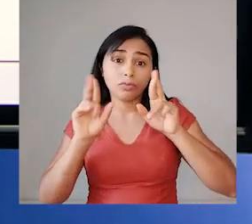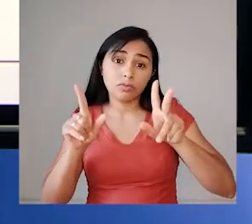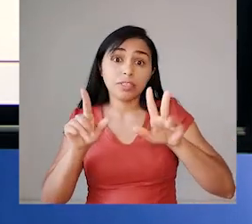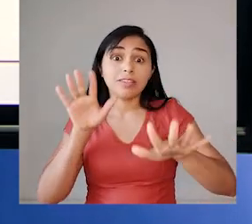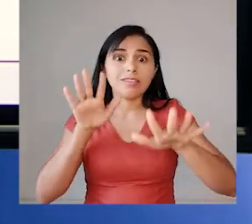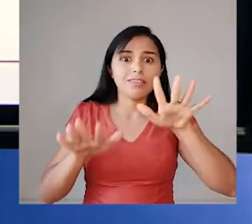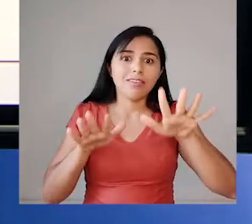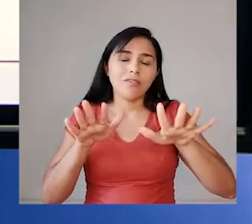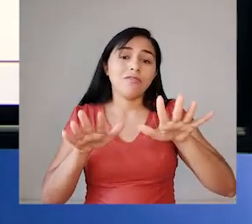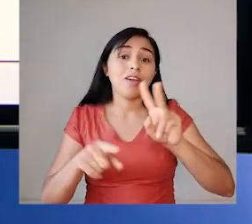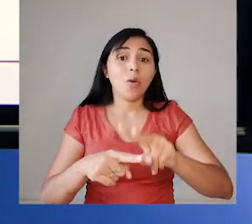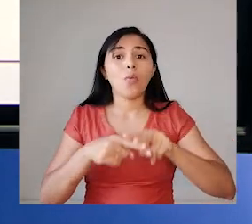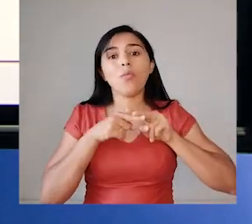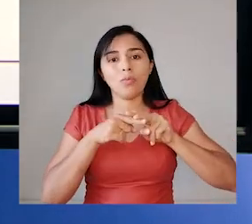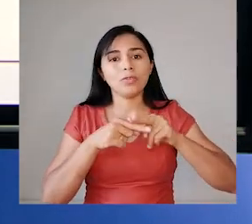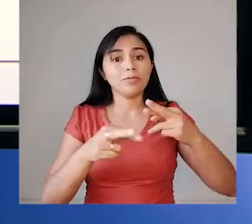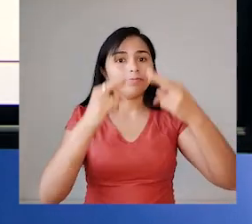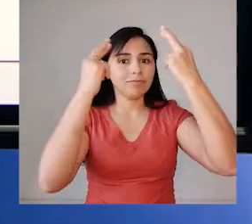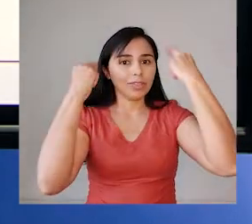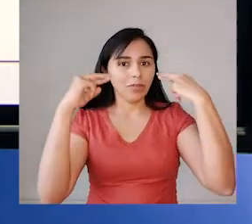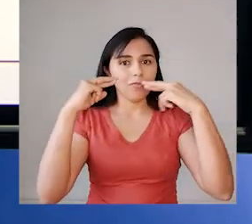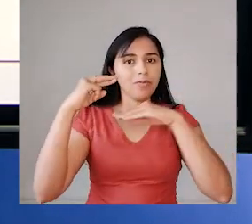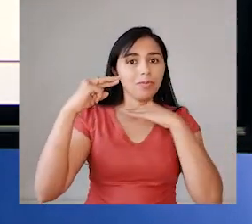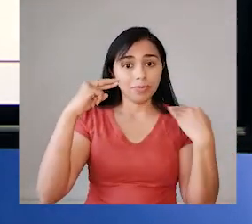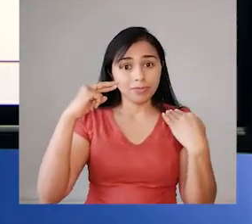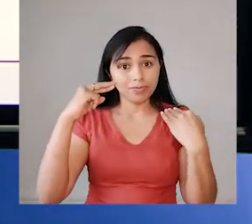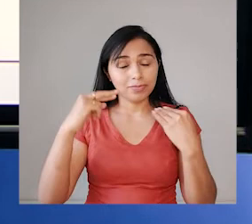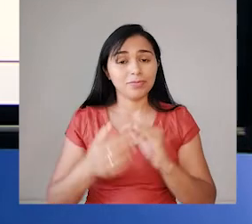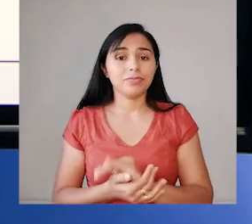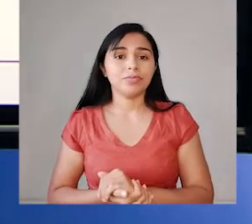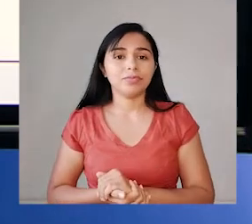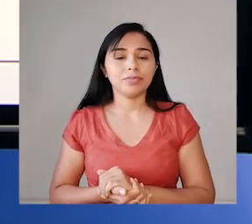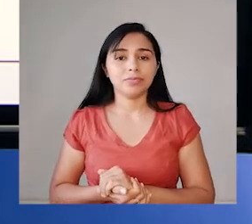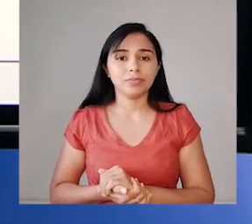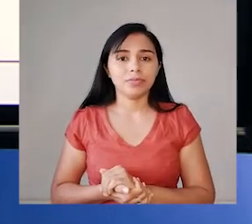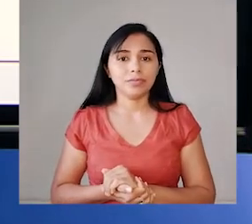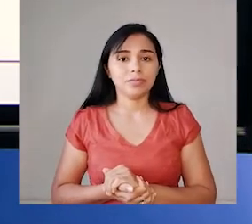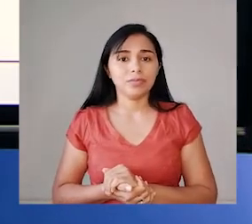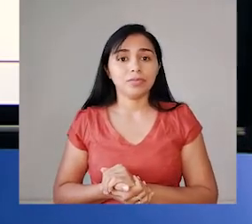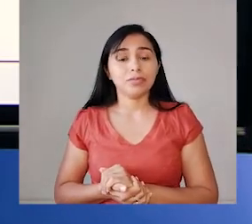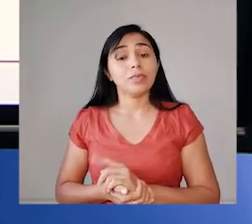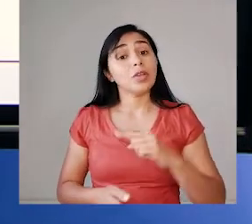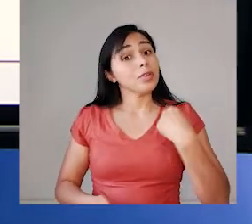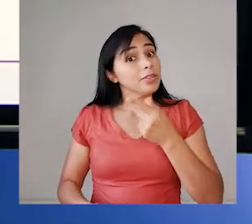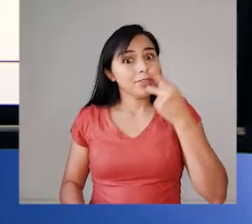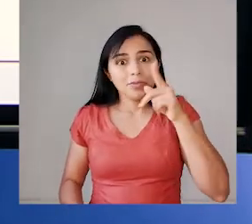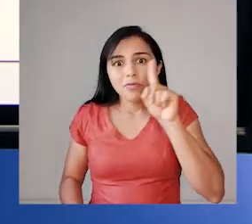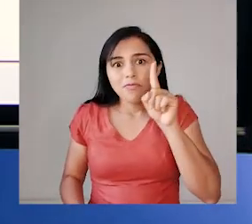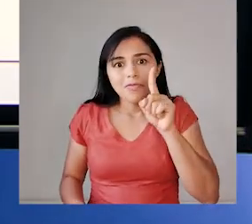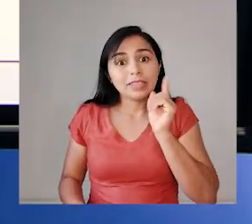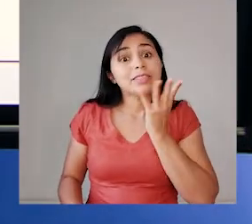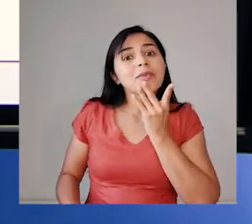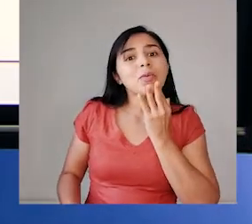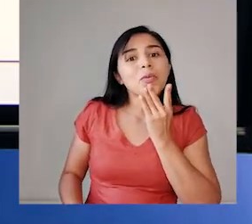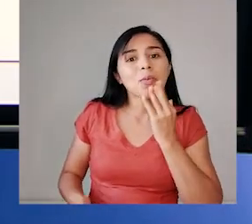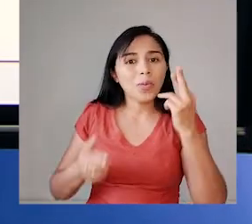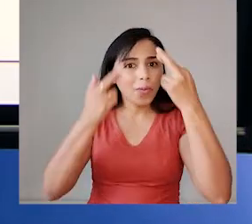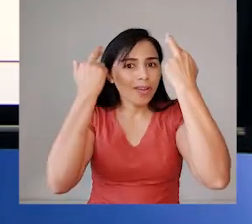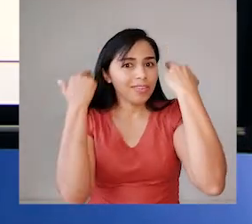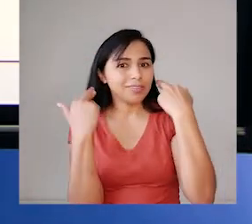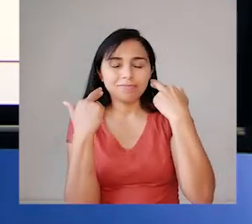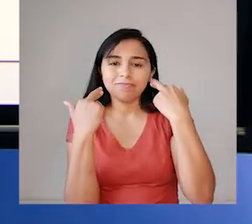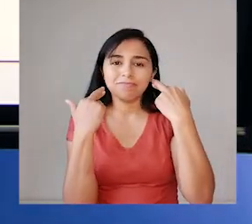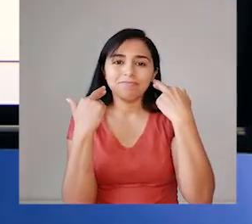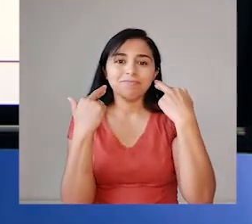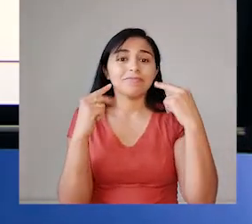ovelha. Veja que nós não estamos falando de cor necessariamente. Ela não é uma ovelha negra porque